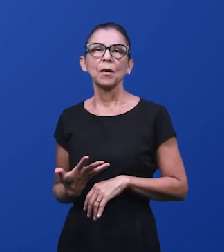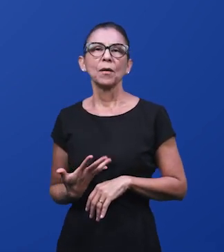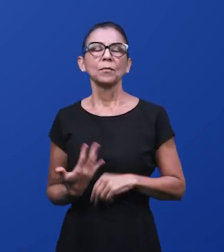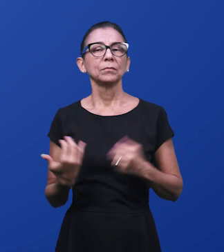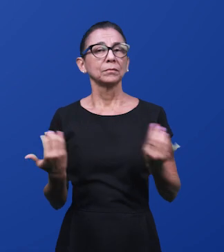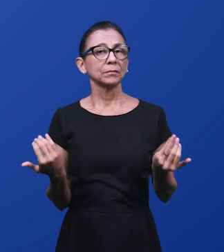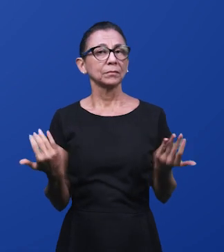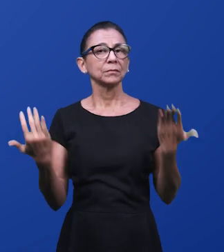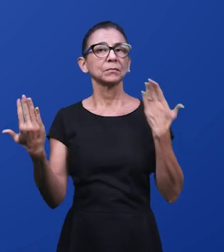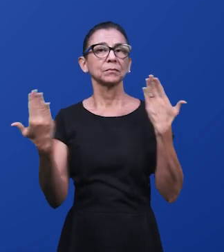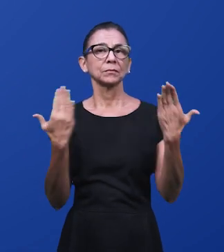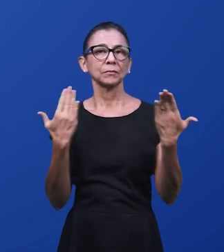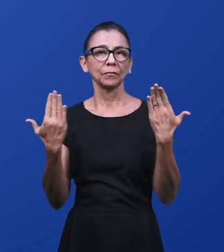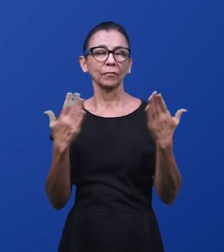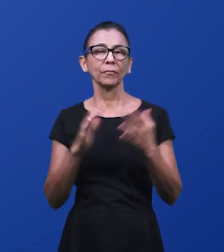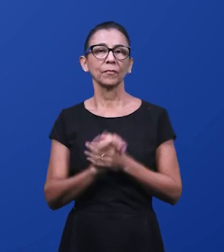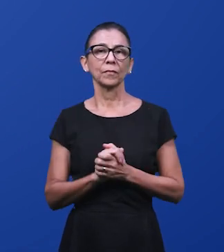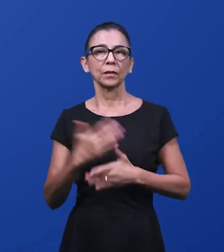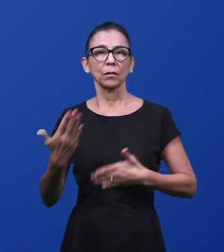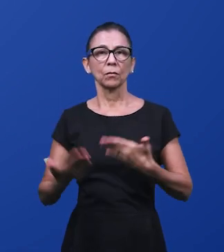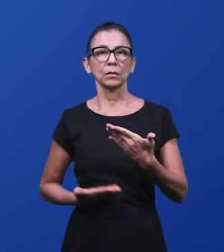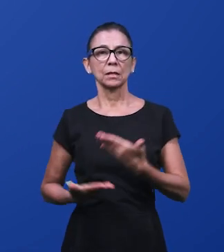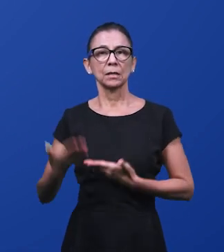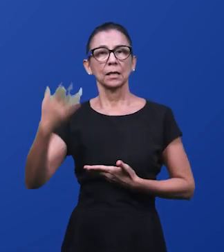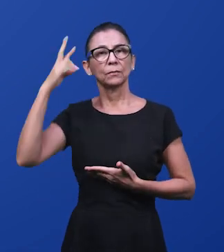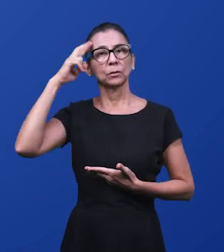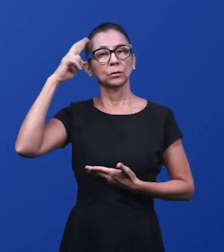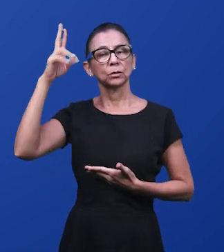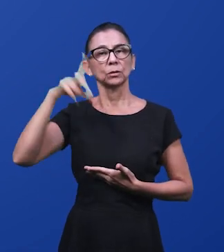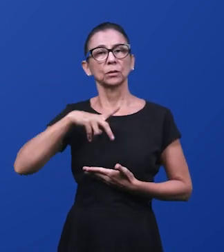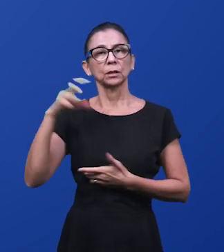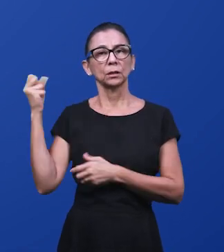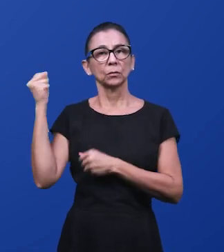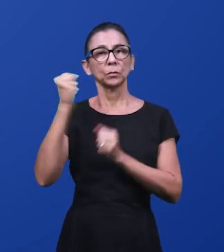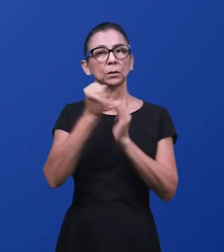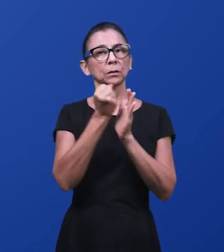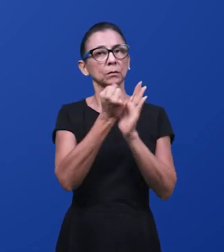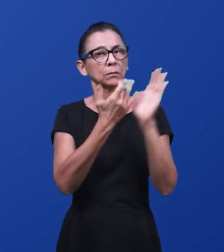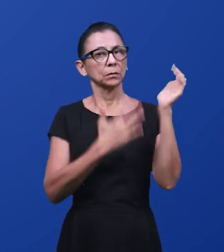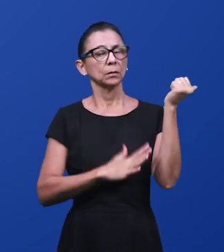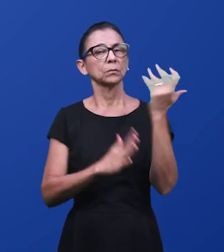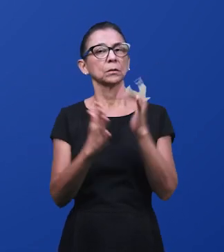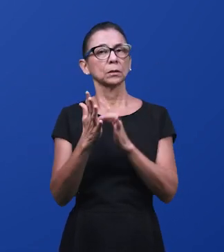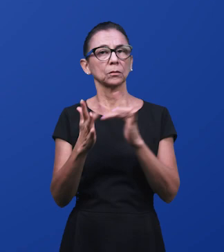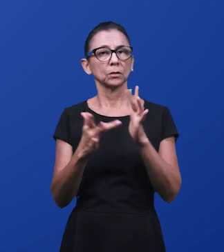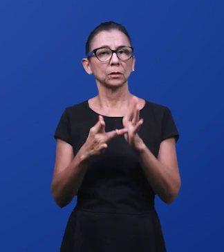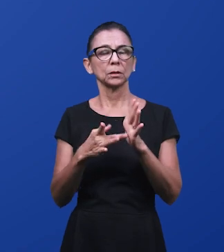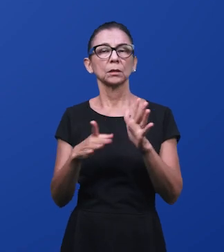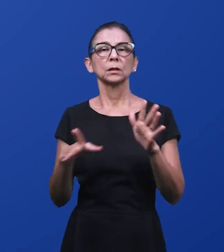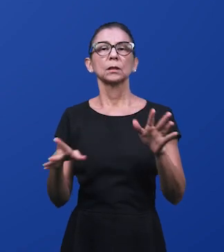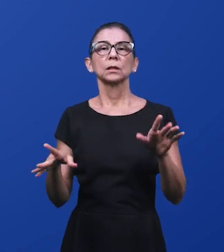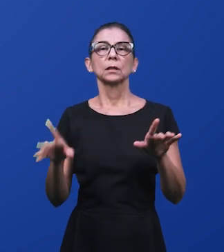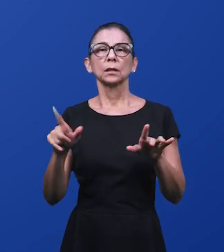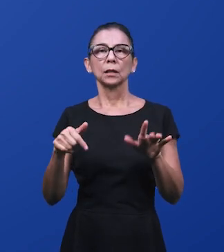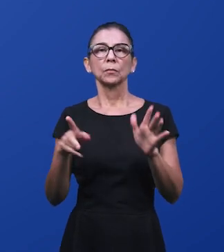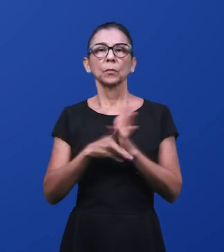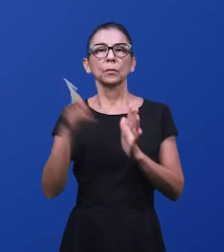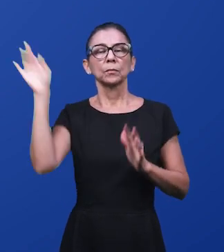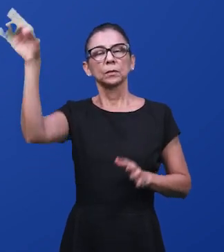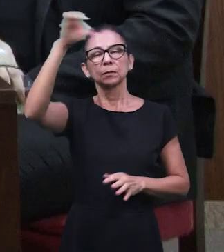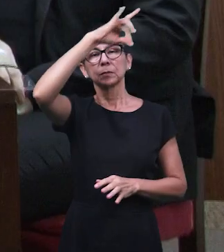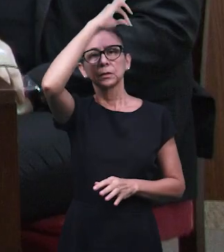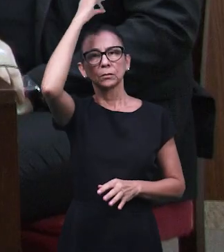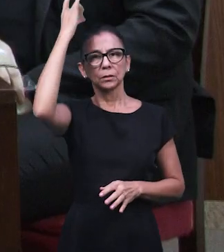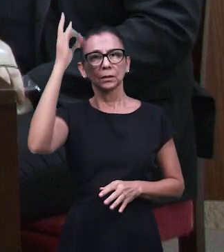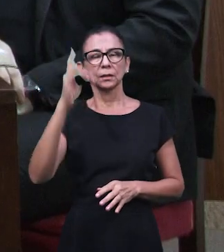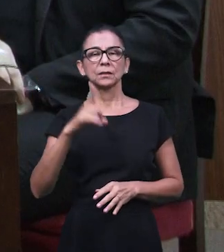que tem a ação do poder do sangue de Jesus, que é o Espírito Santo, exala o bom cheiro de Cristo. A paz do